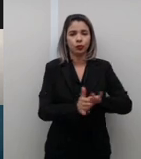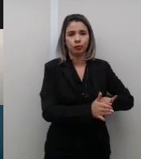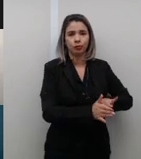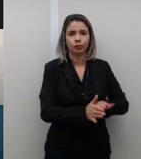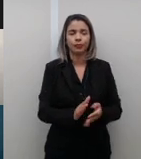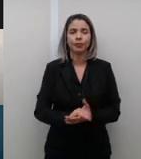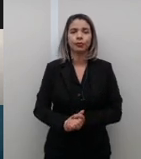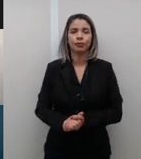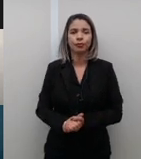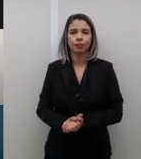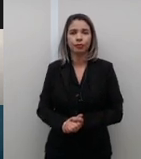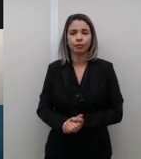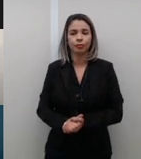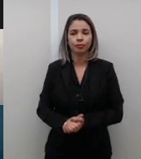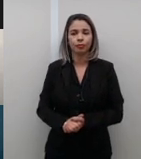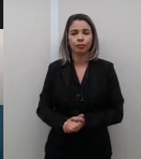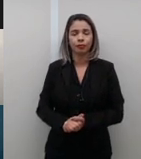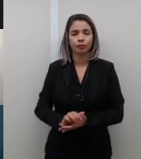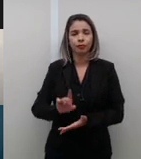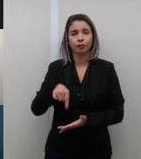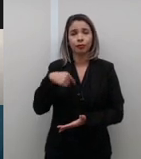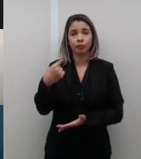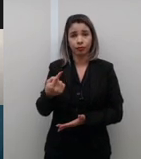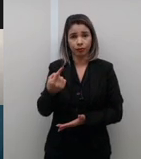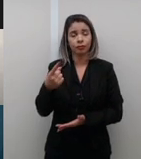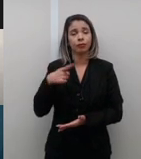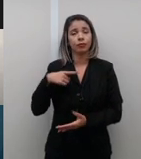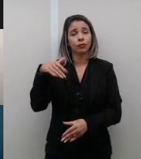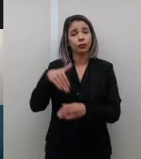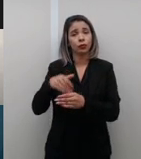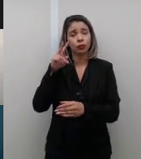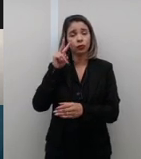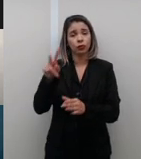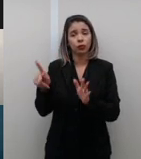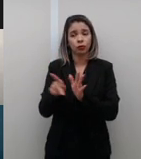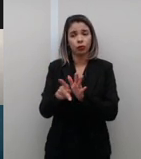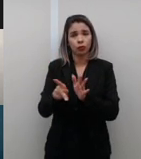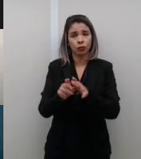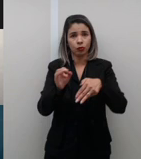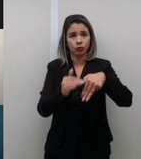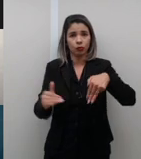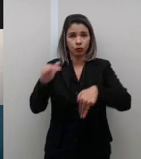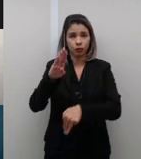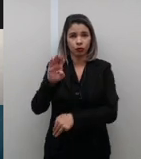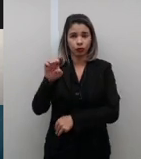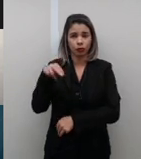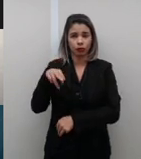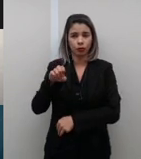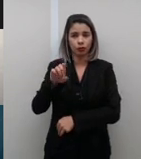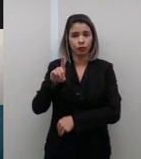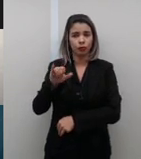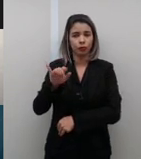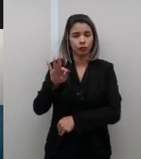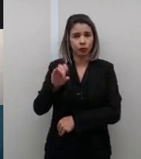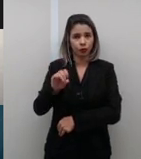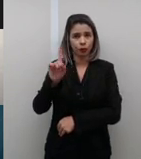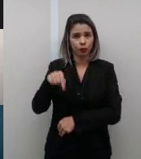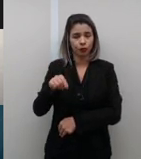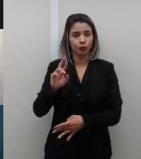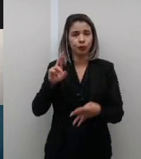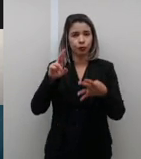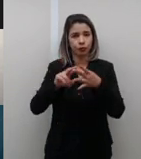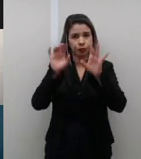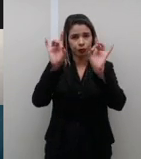Obrigado. Próximo ao voto vista, ministro Benedito Gonçalves, agravo interno no RESP